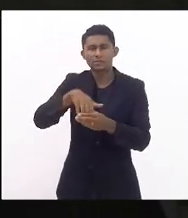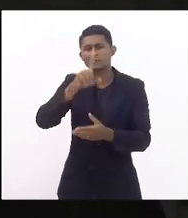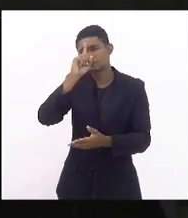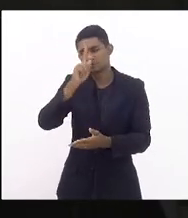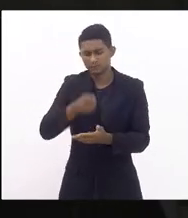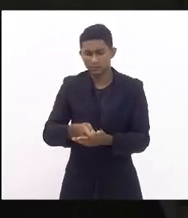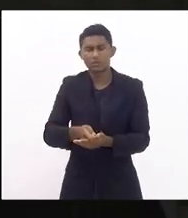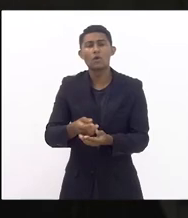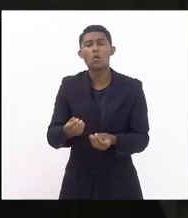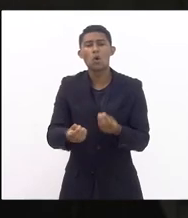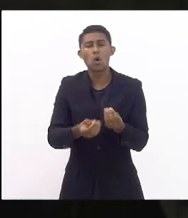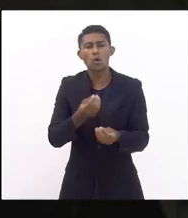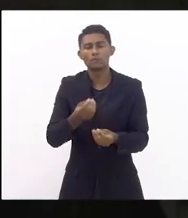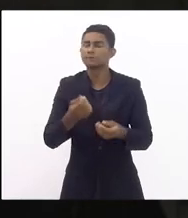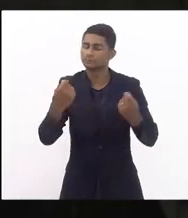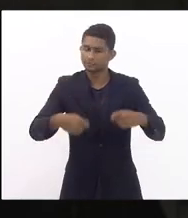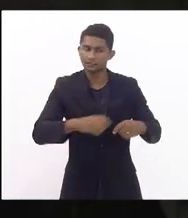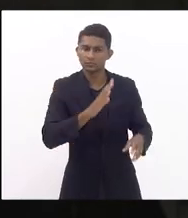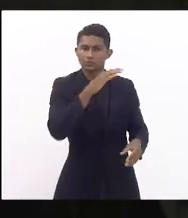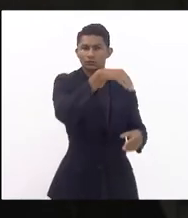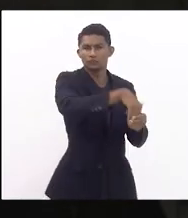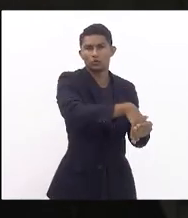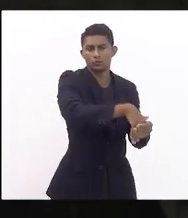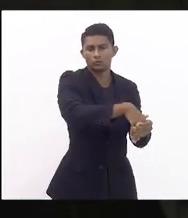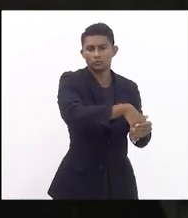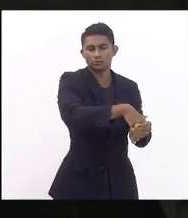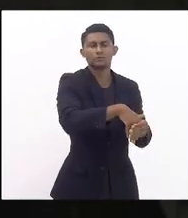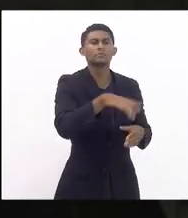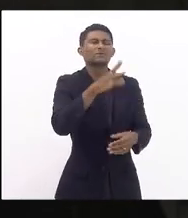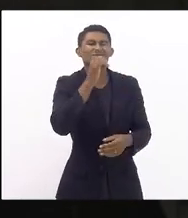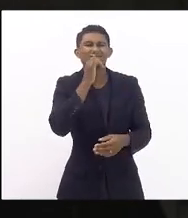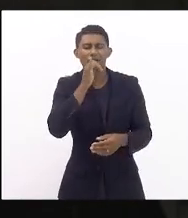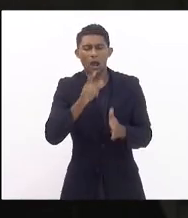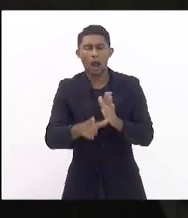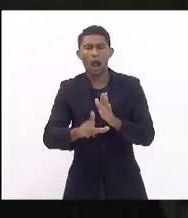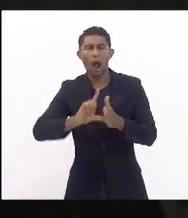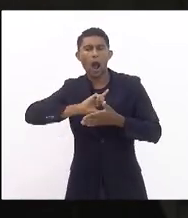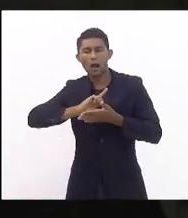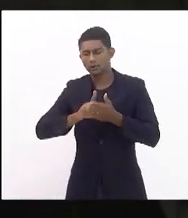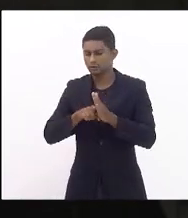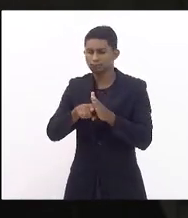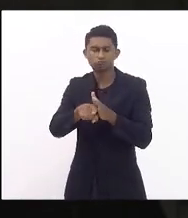eleição não se decide em pesquisa, né? Mas